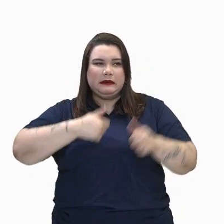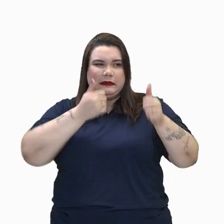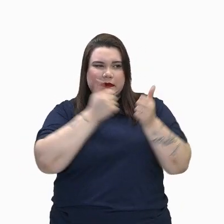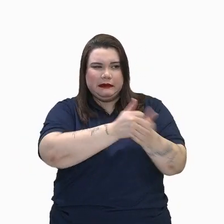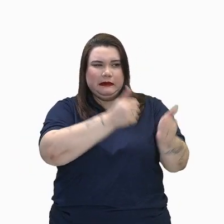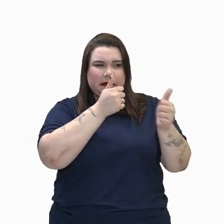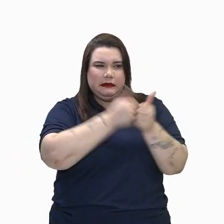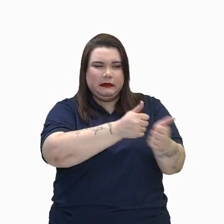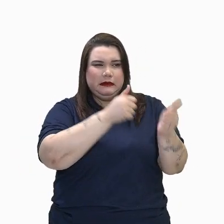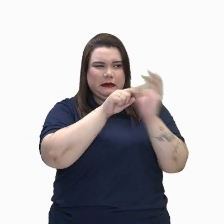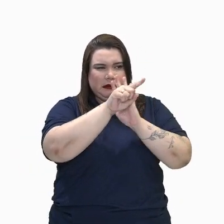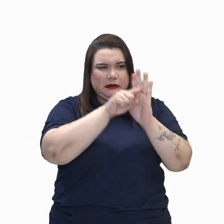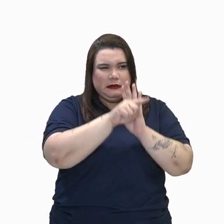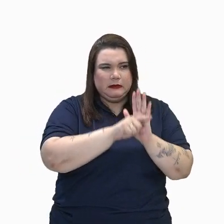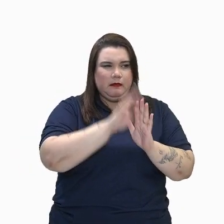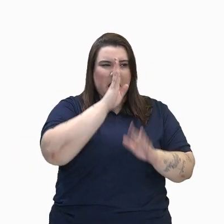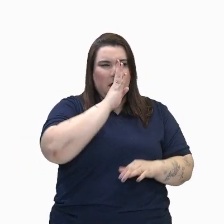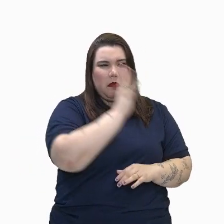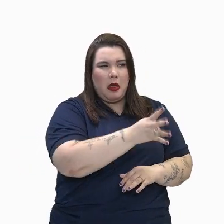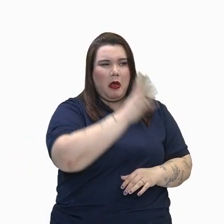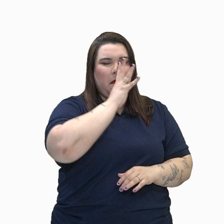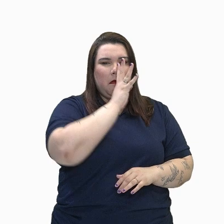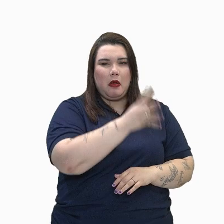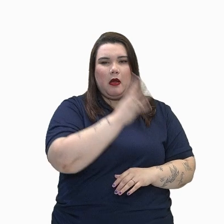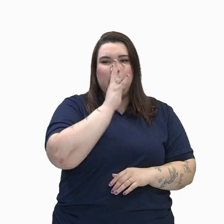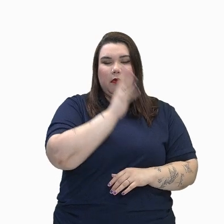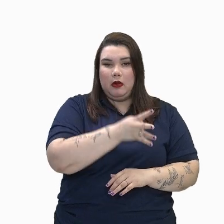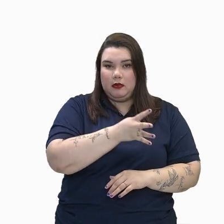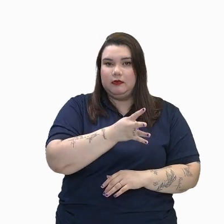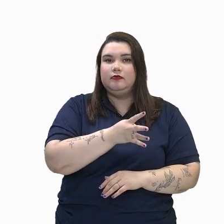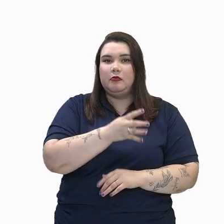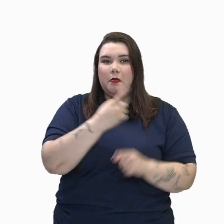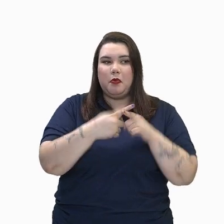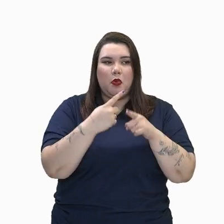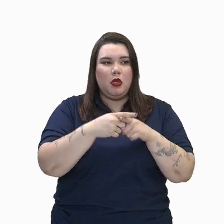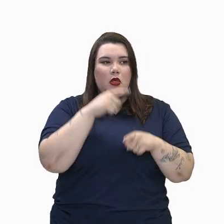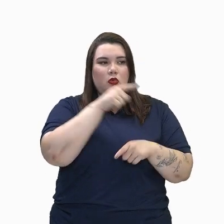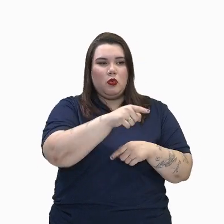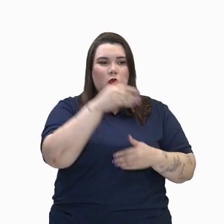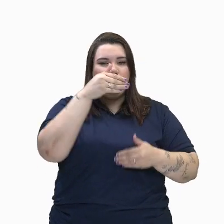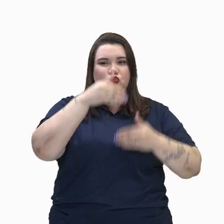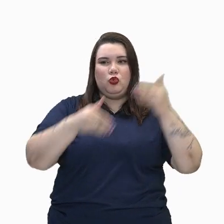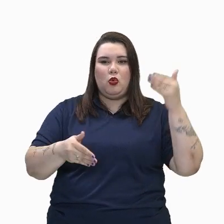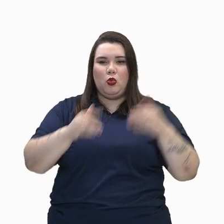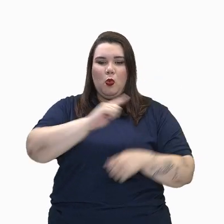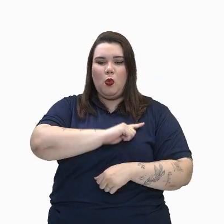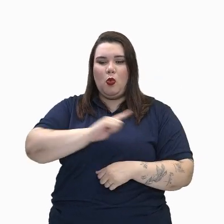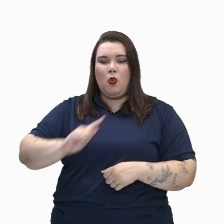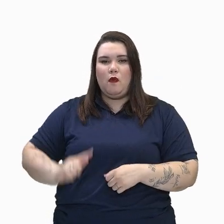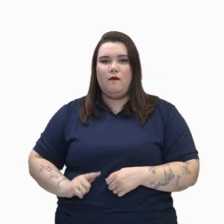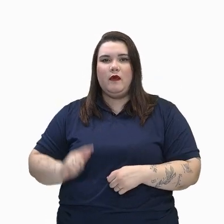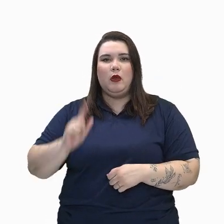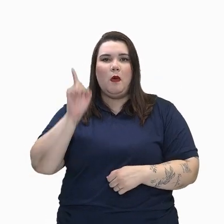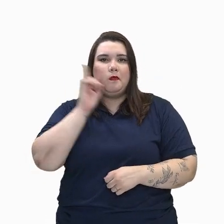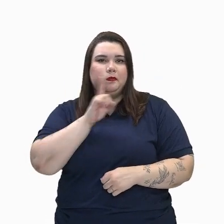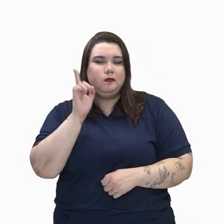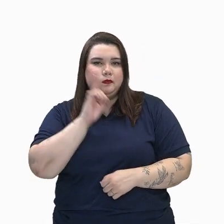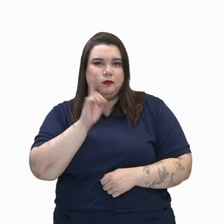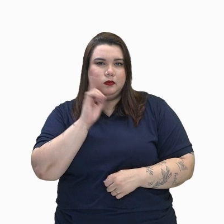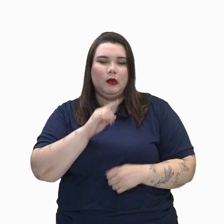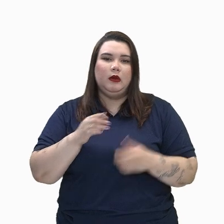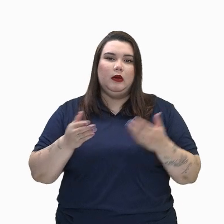altamente vistas como inimigas do governo americano, inimigas daquele modelo de liberdade que